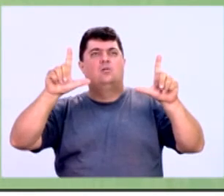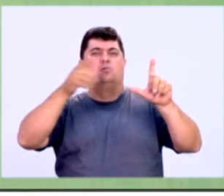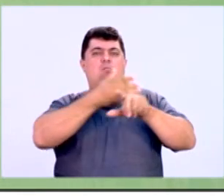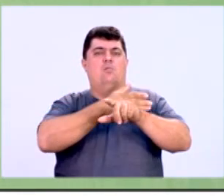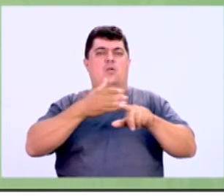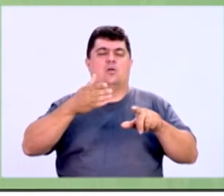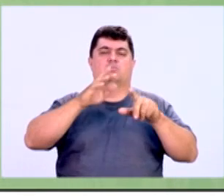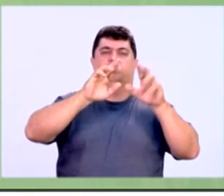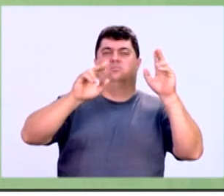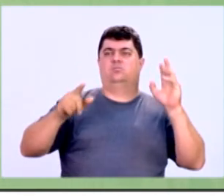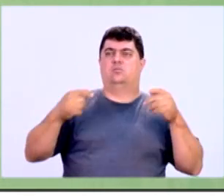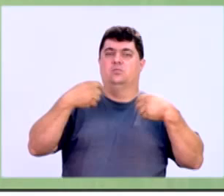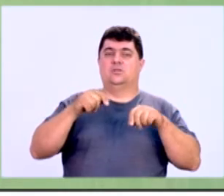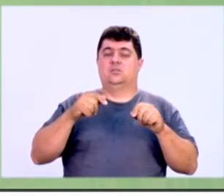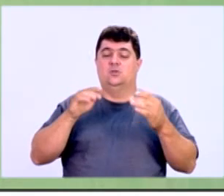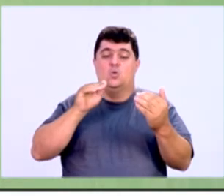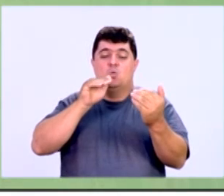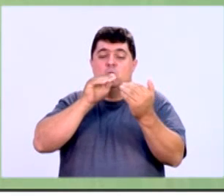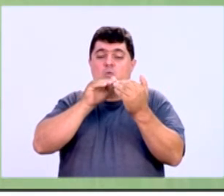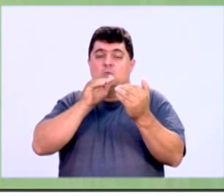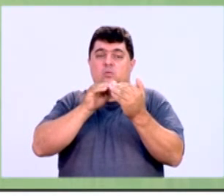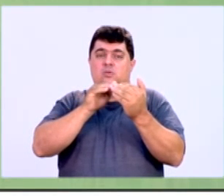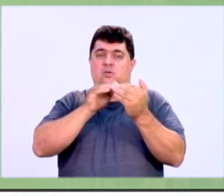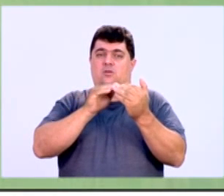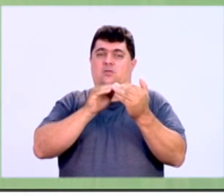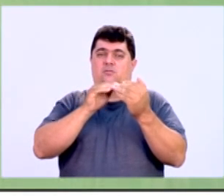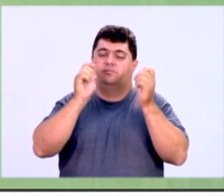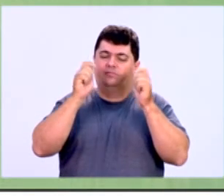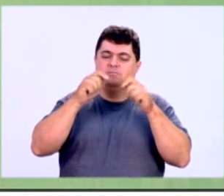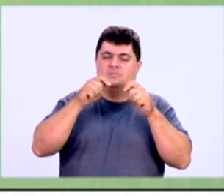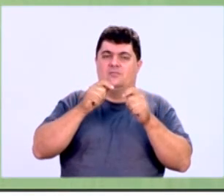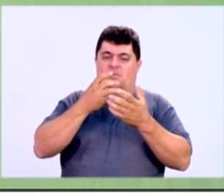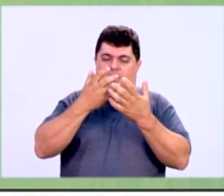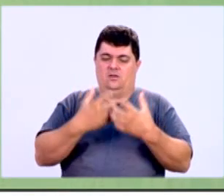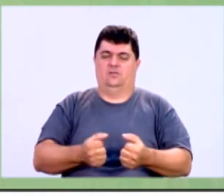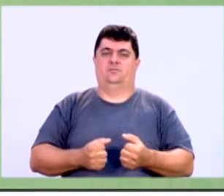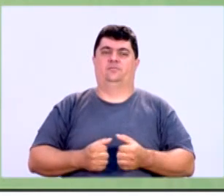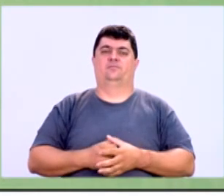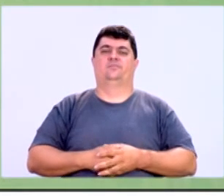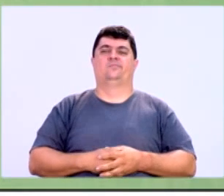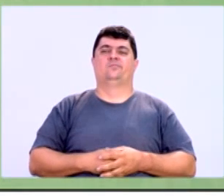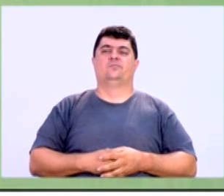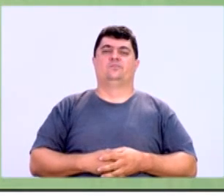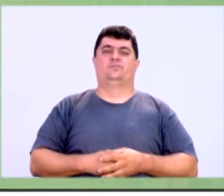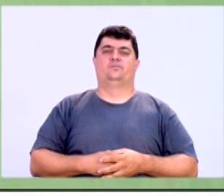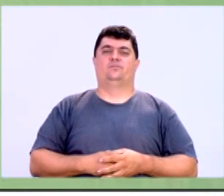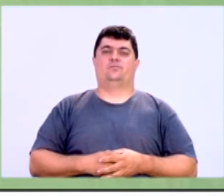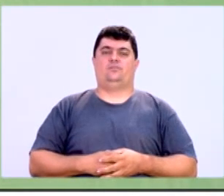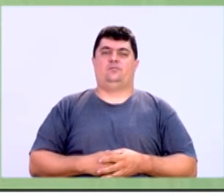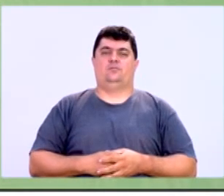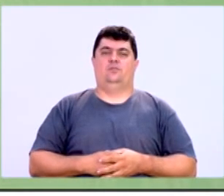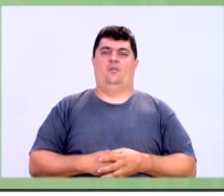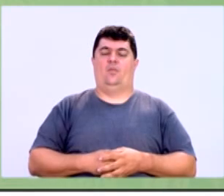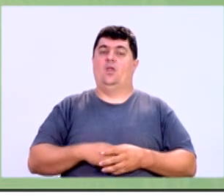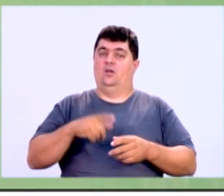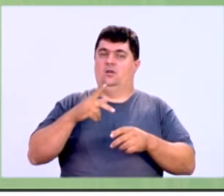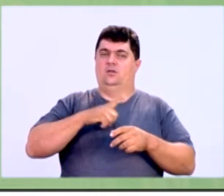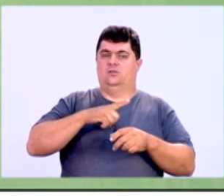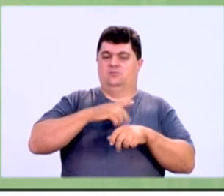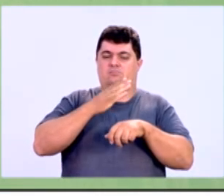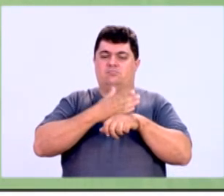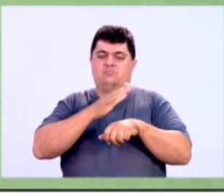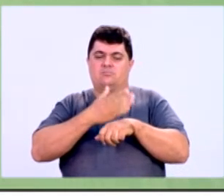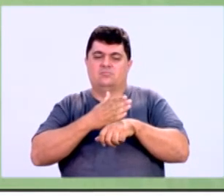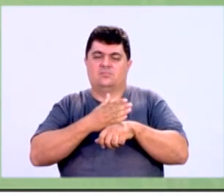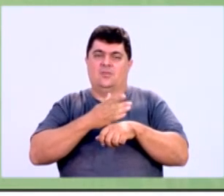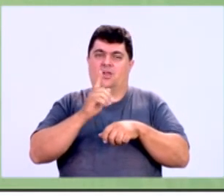têm que atender às necessidades dos jovens e adultos, né? Essas práticas que nós devemos trabalhar